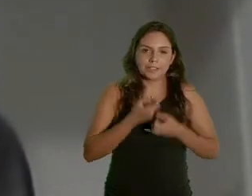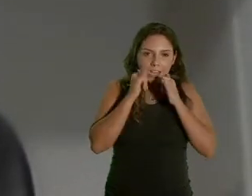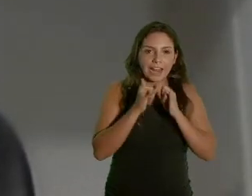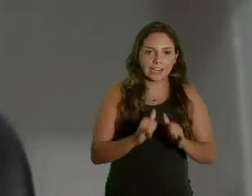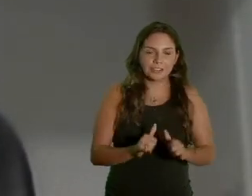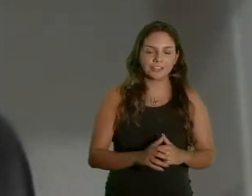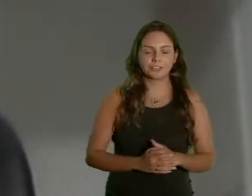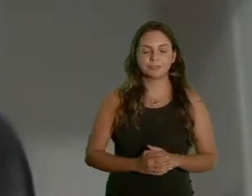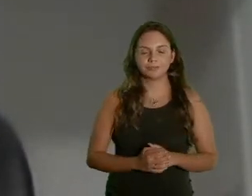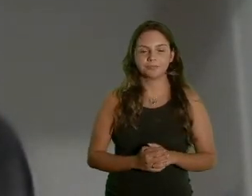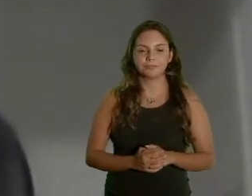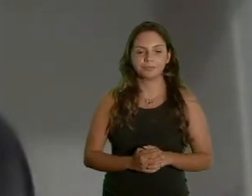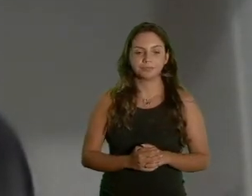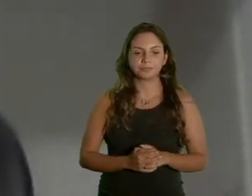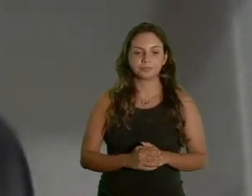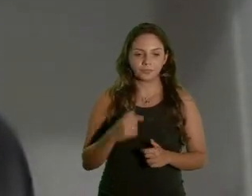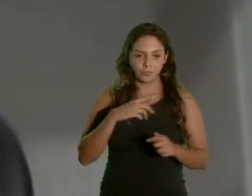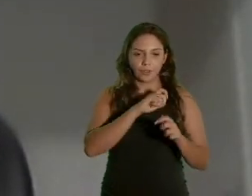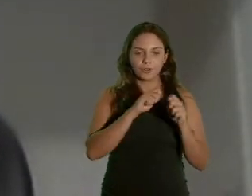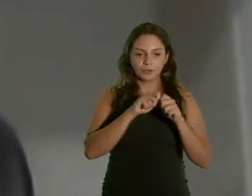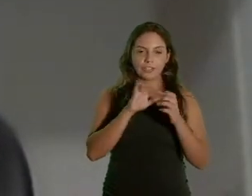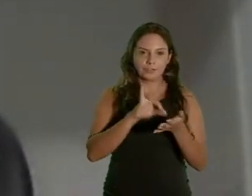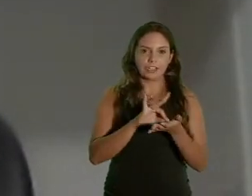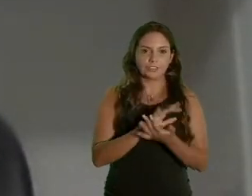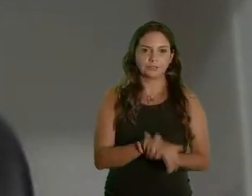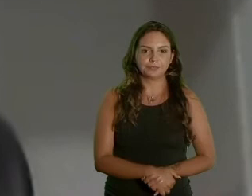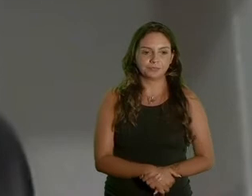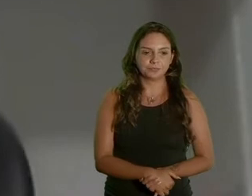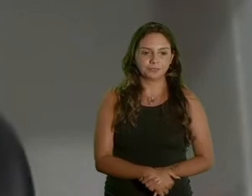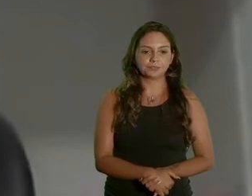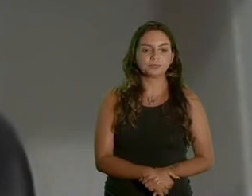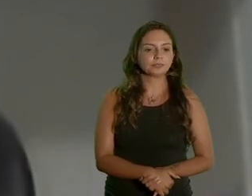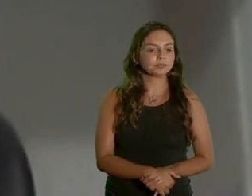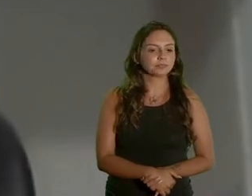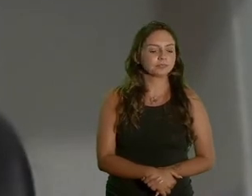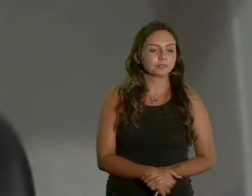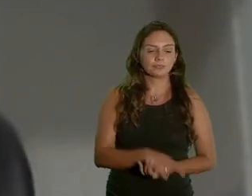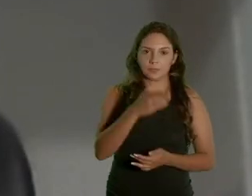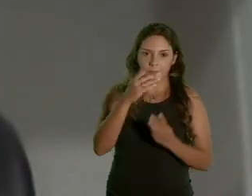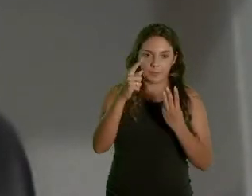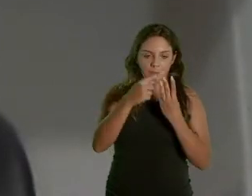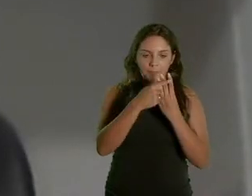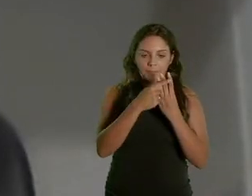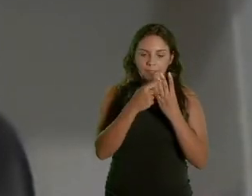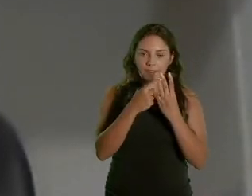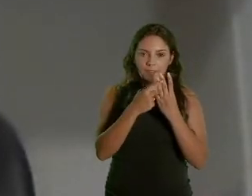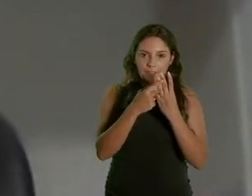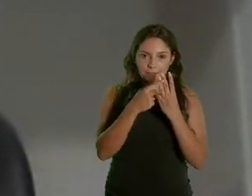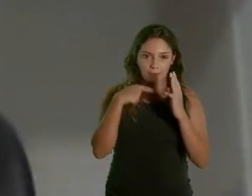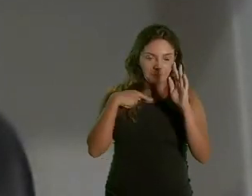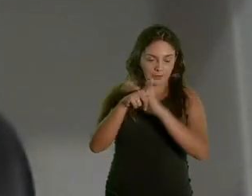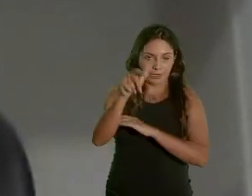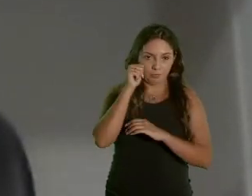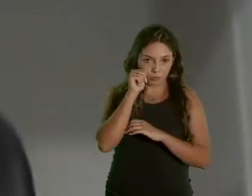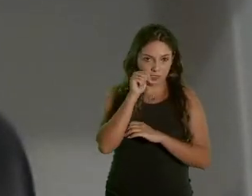aí, que é o que eu faço, que é o que eu gosto de fazer de verdade. Maravilha. Vilma, ao contrário do João Vitor, eu sei que a senhora